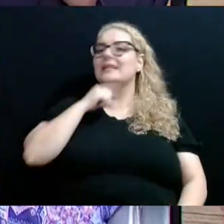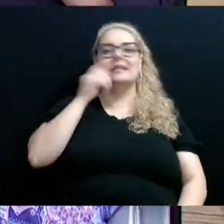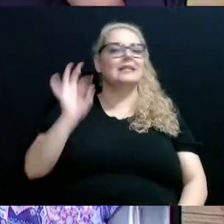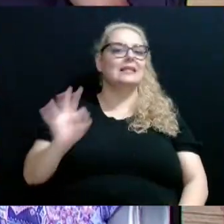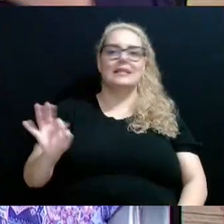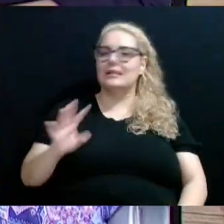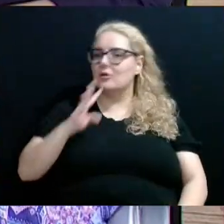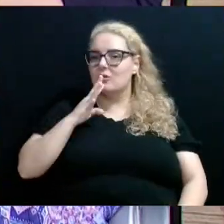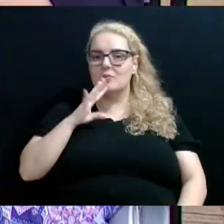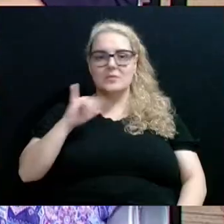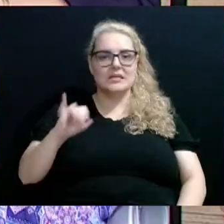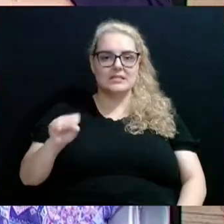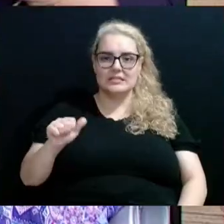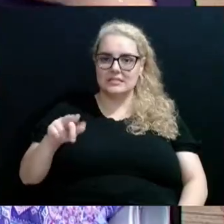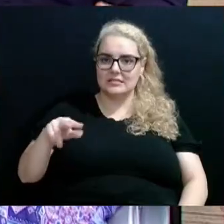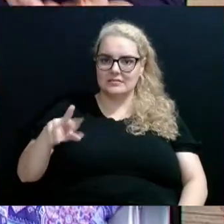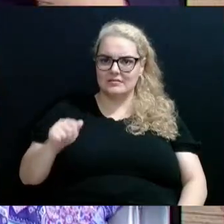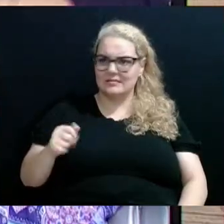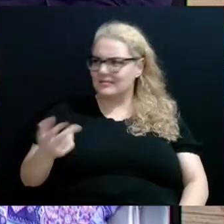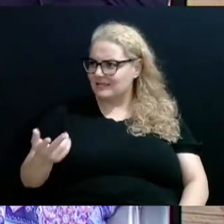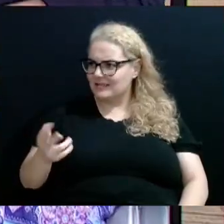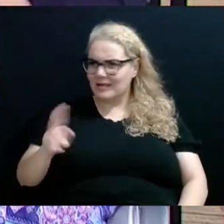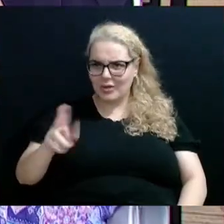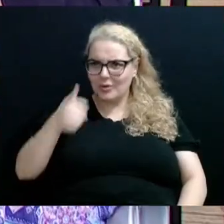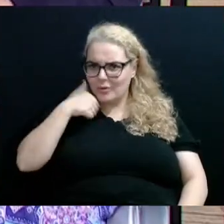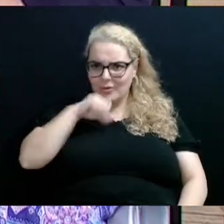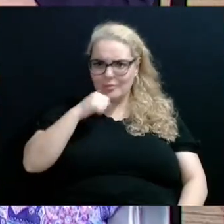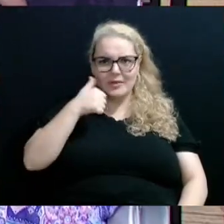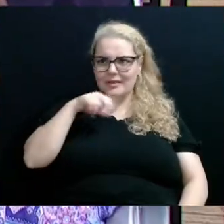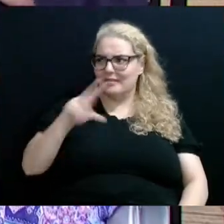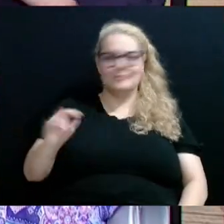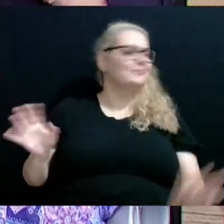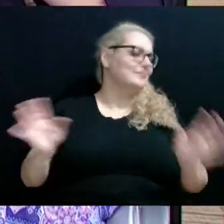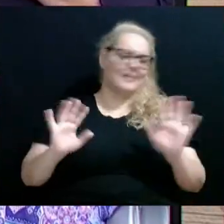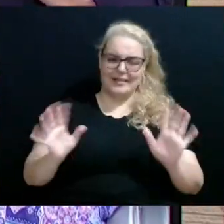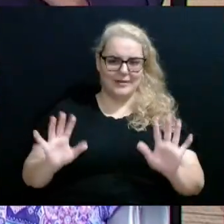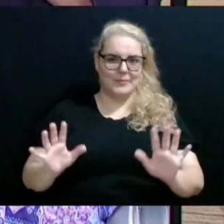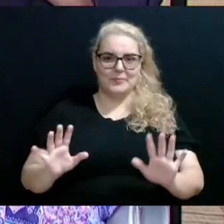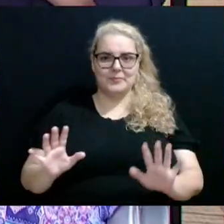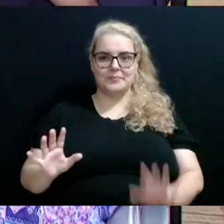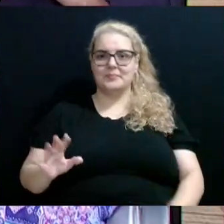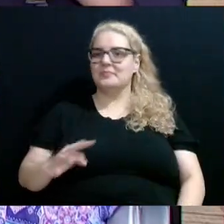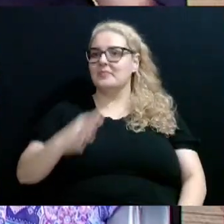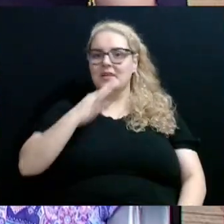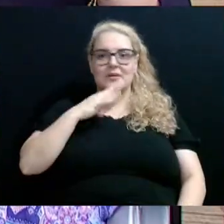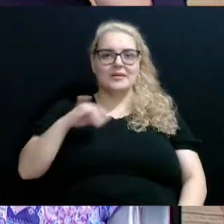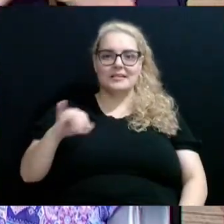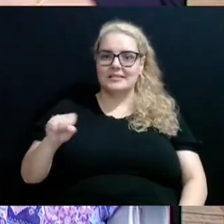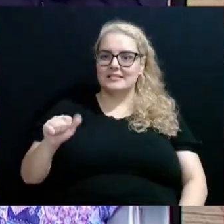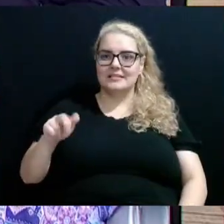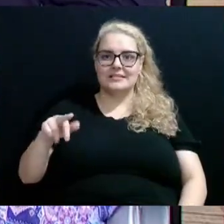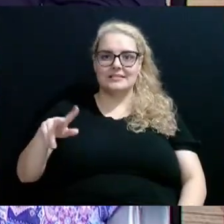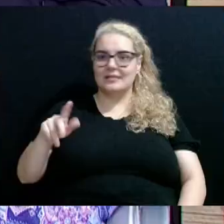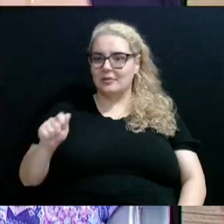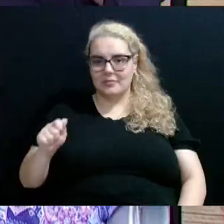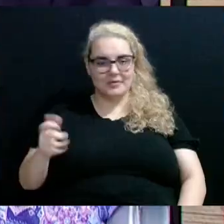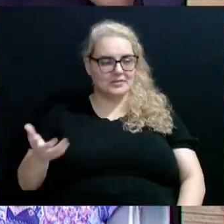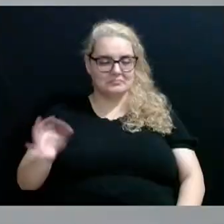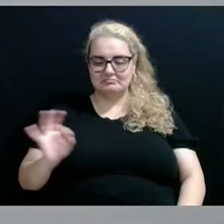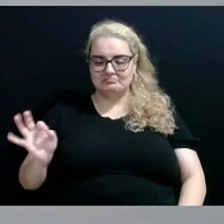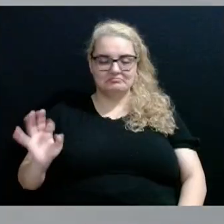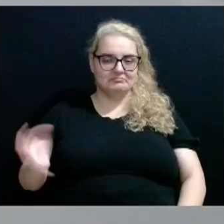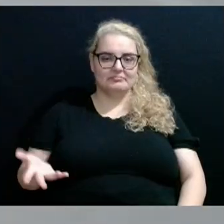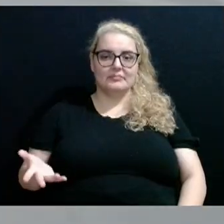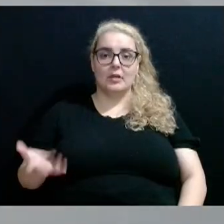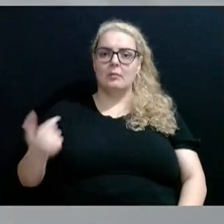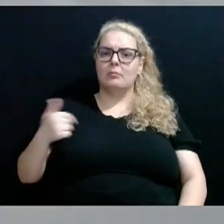Tá, nenhuma. Todo mundo pergunta, é o nome da mãe, é o nome da avó? Não é. Eu não conheço nenhuma Isaura, eu não tenho nenhuma Isaura próximo de mim. Mas eu fiquei